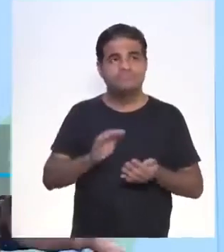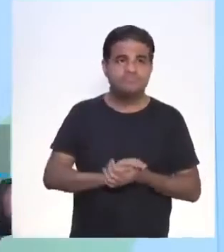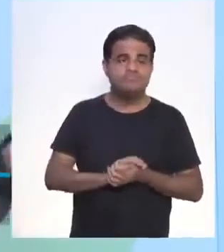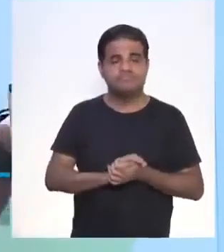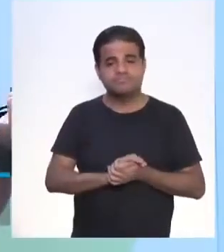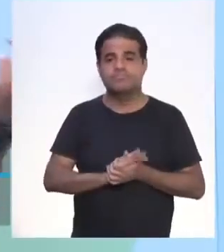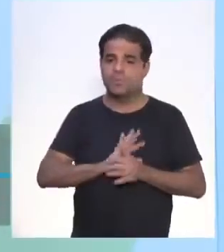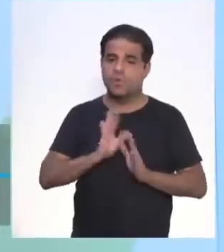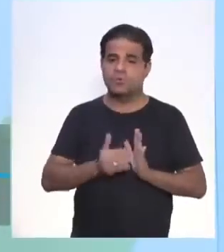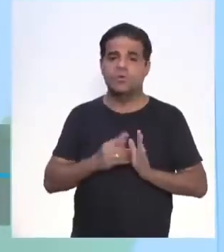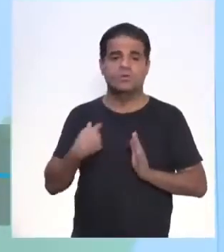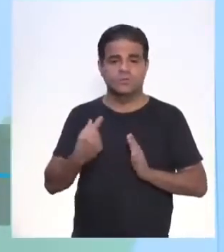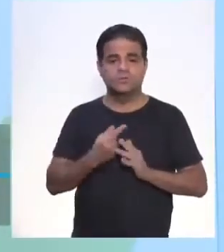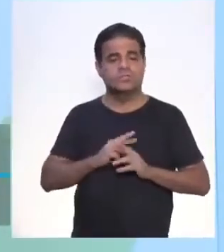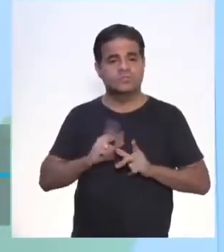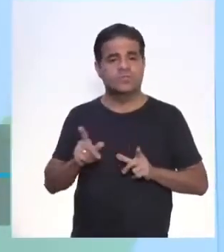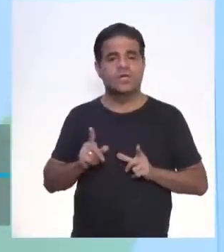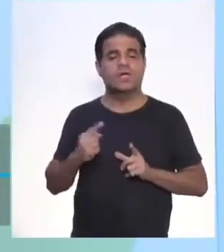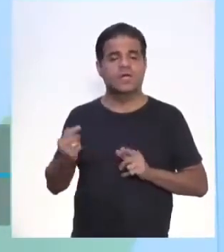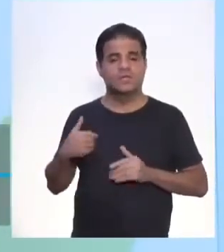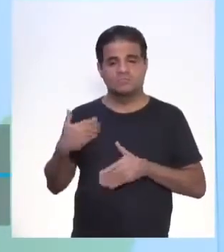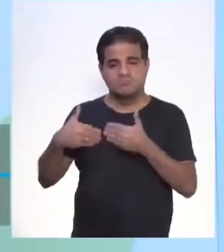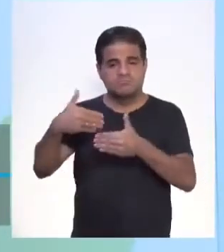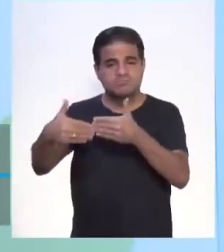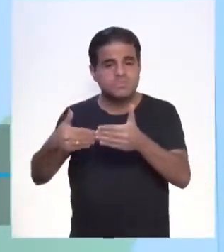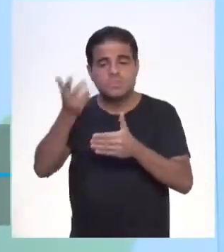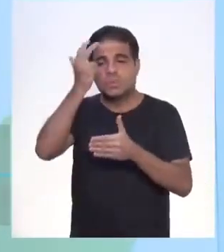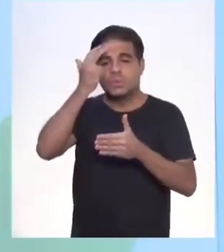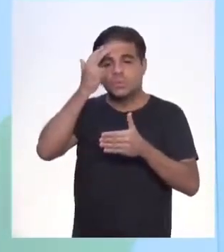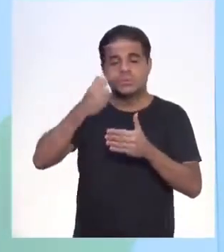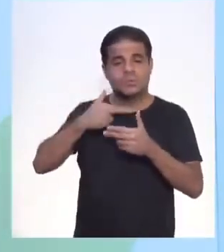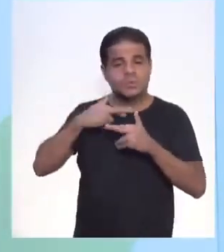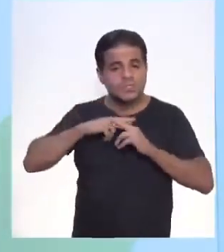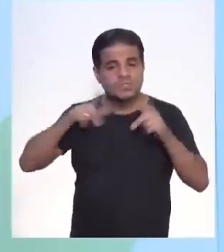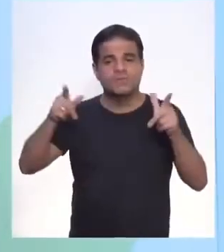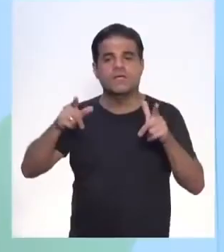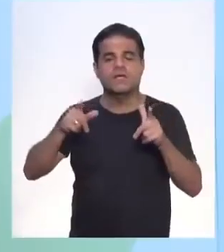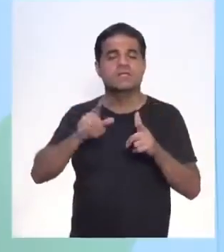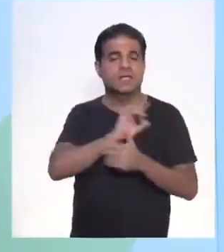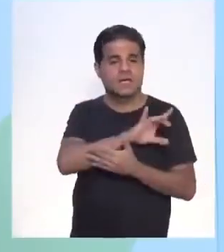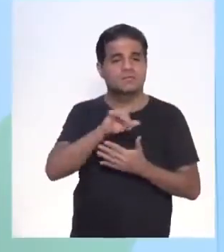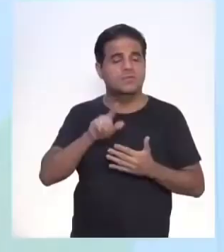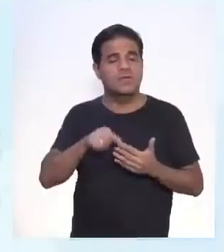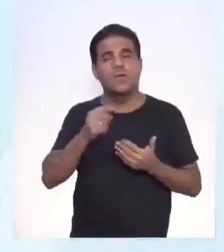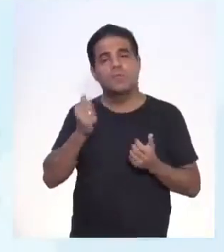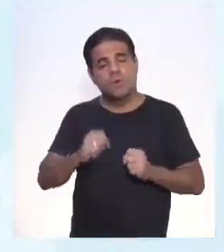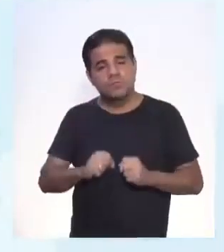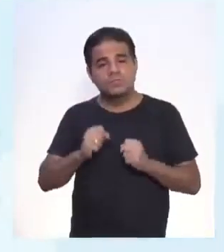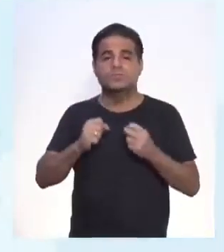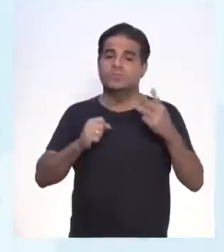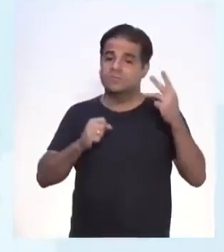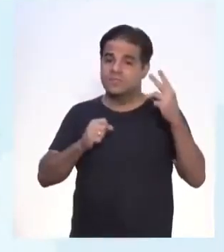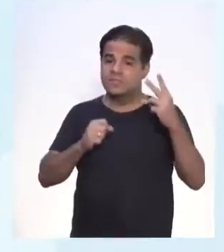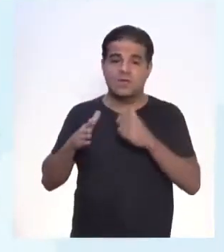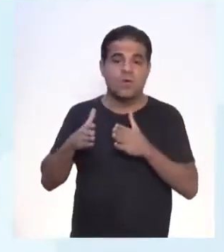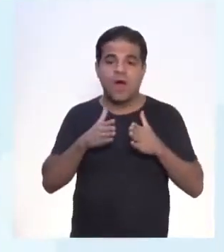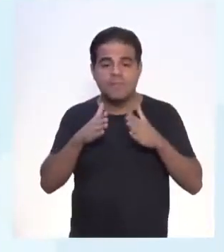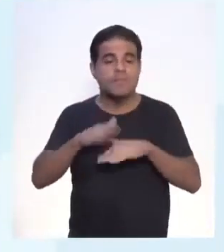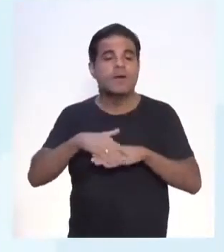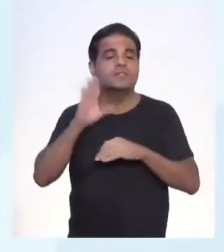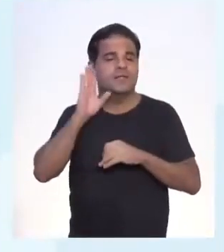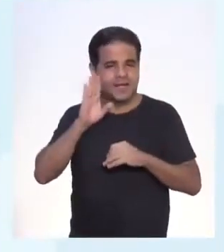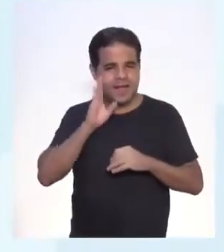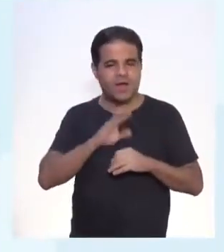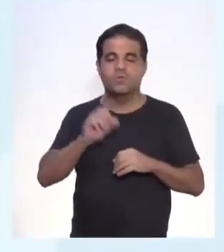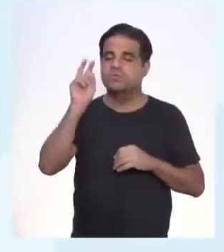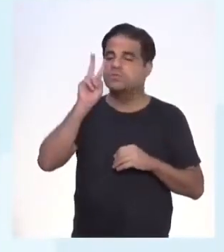todos nós somos diferentes, viemos de culturas diferentes, e está tudo bem. Né? Ou a gente pode ainda pelo terceiro caminho, que eu acho que é o ainda mais legal, que é quando a